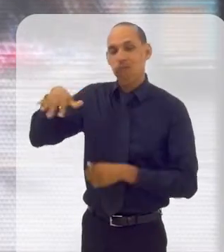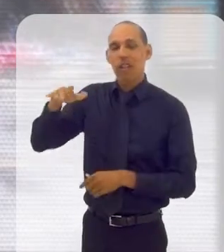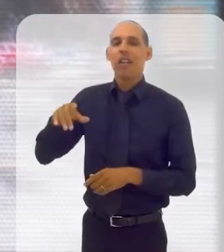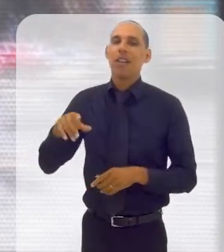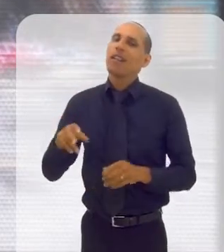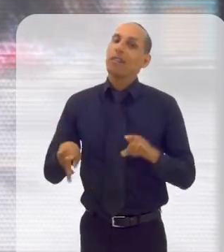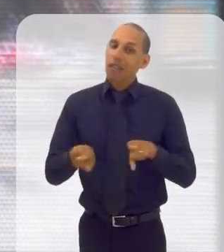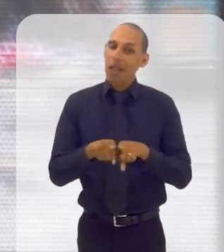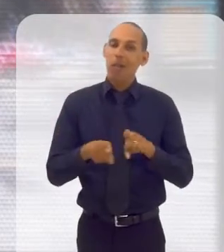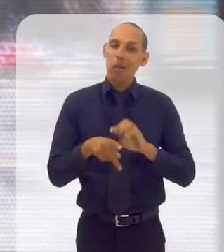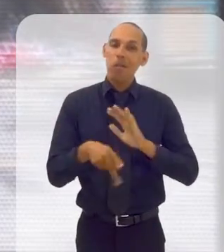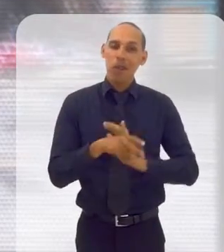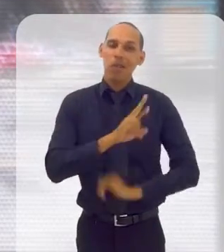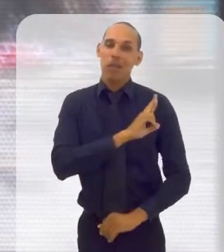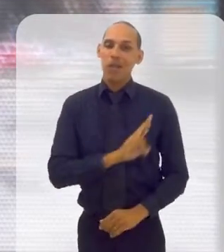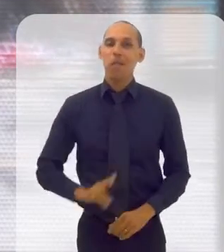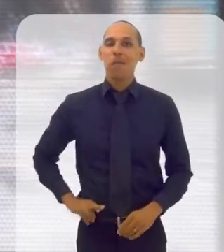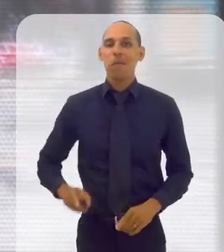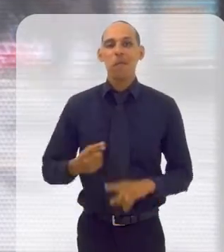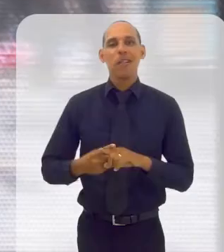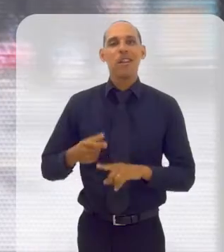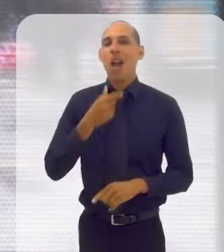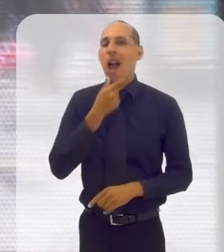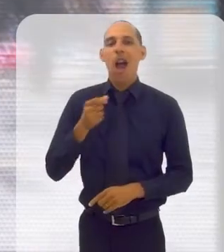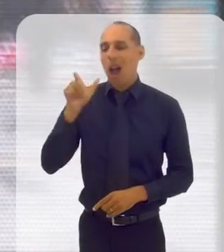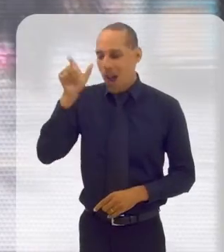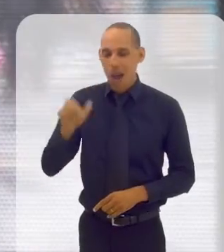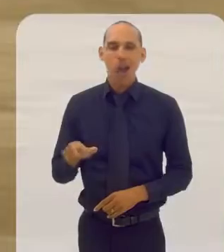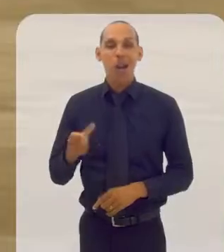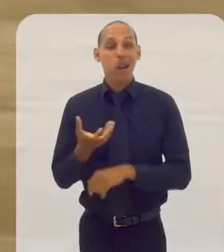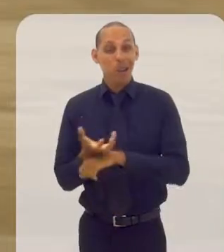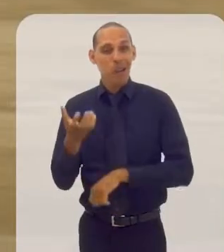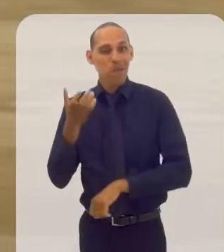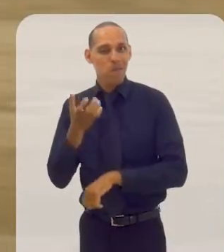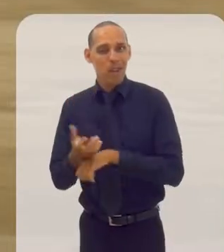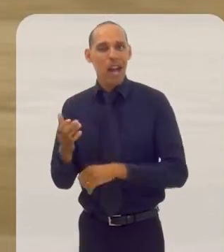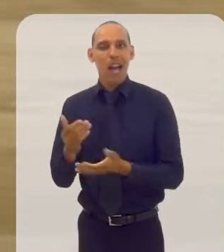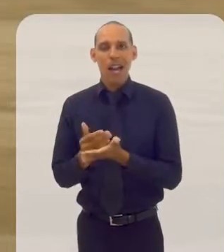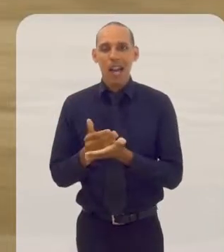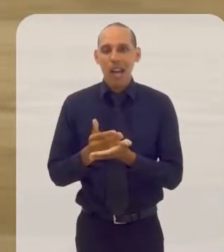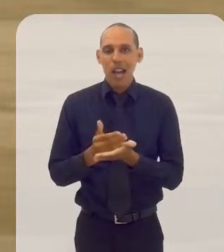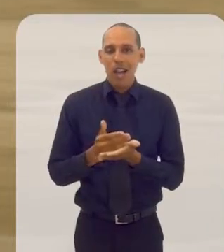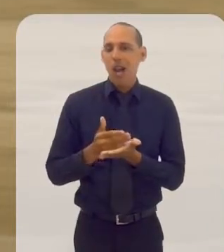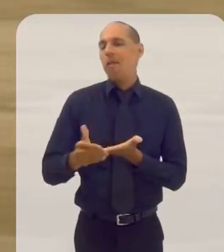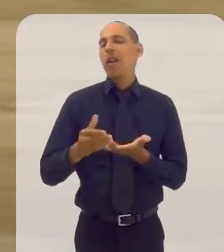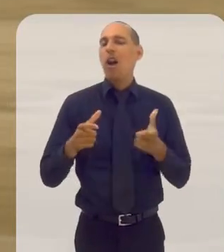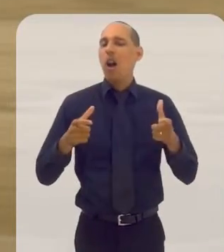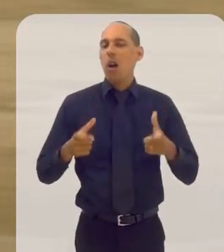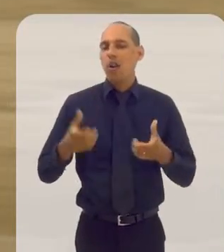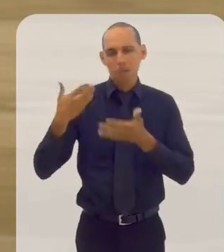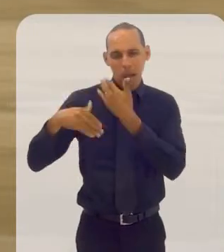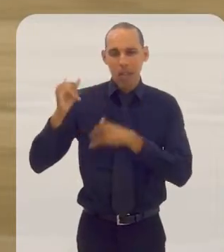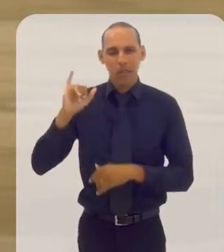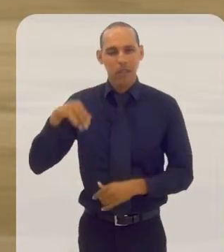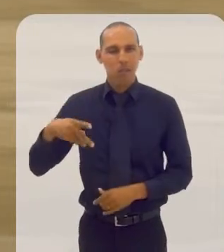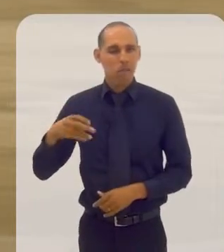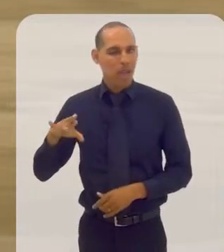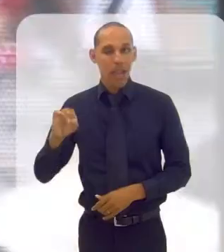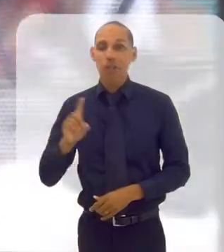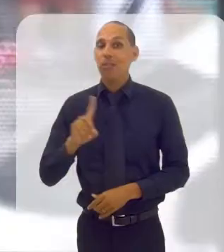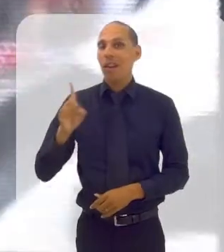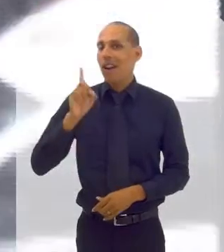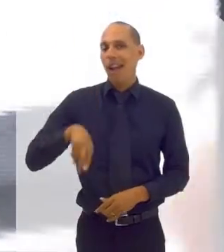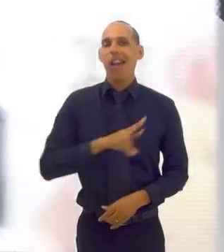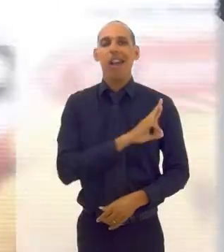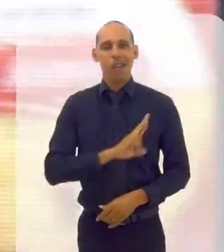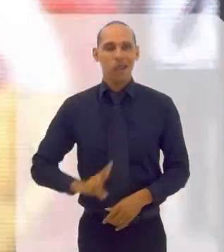uma figura de poder para a República, ao ponto dele ter essa praça inaugurada, não no período imperial, mas já no período